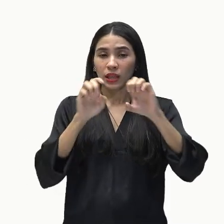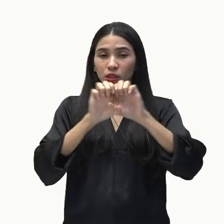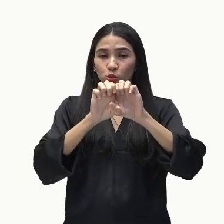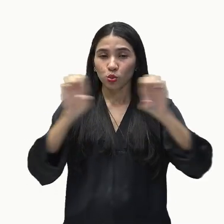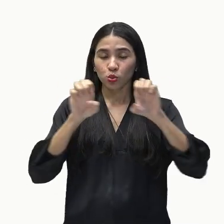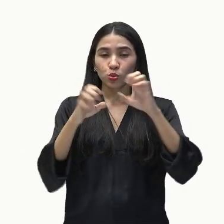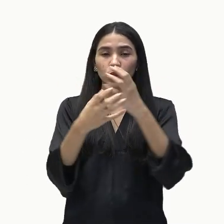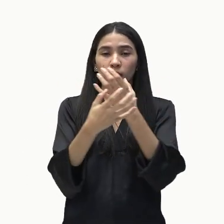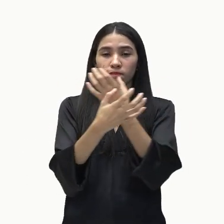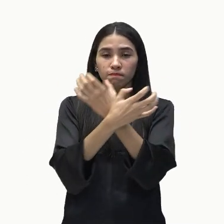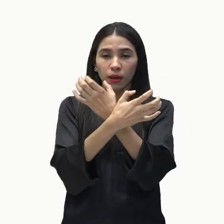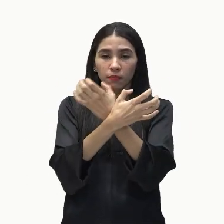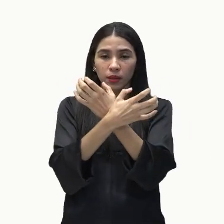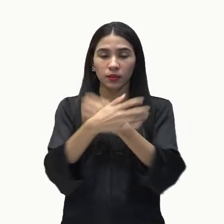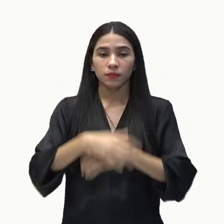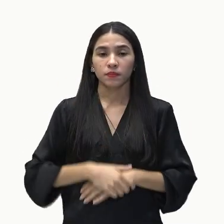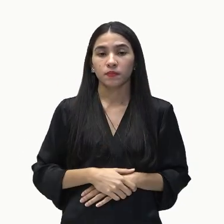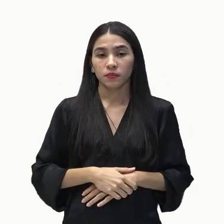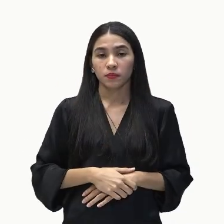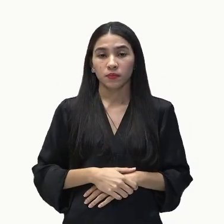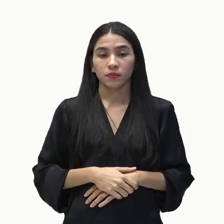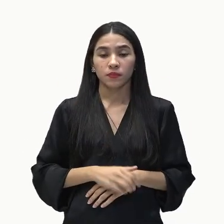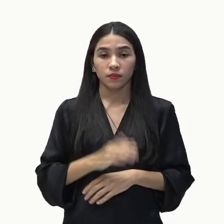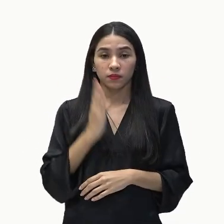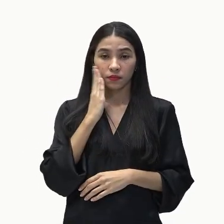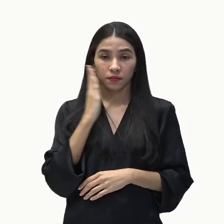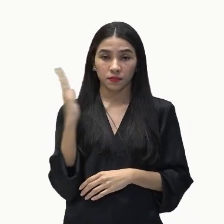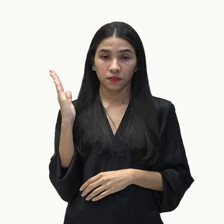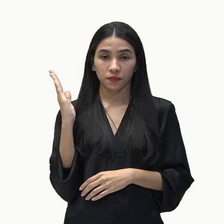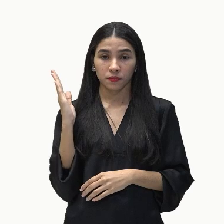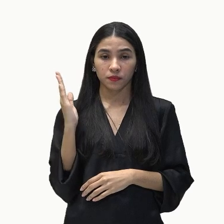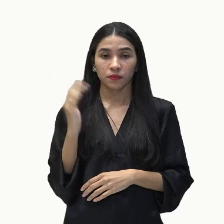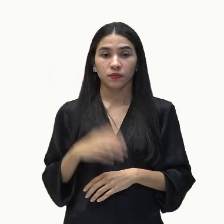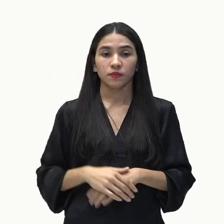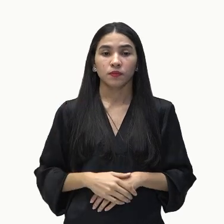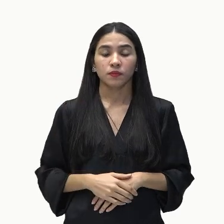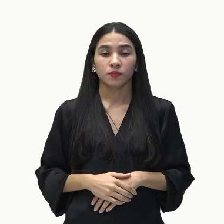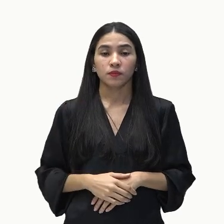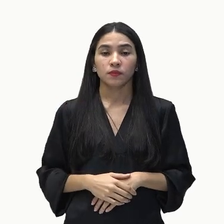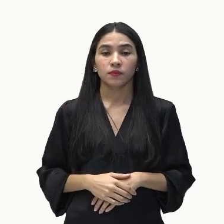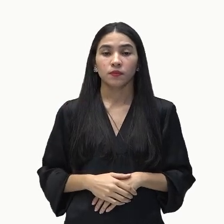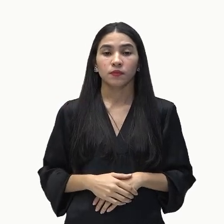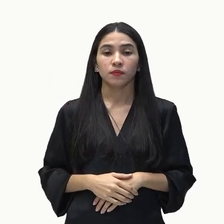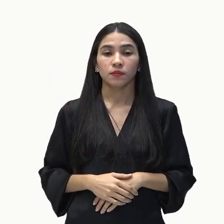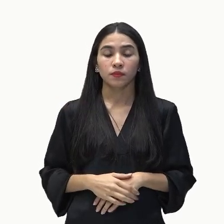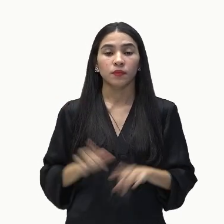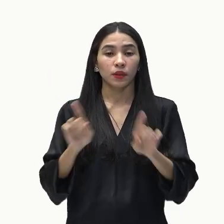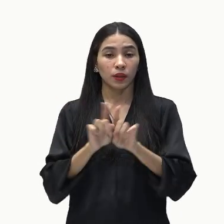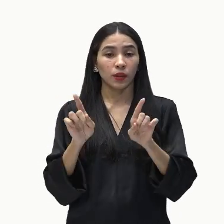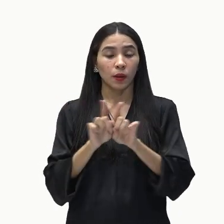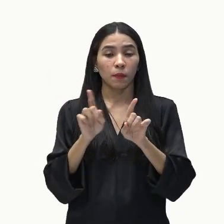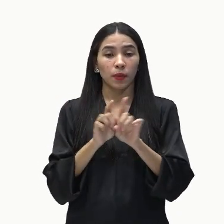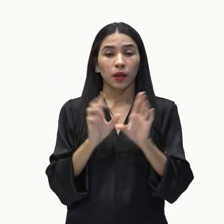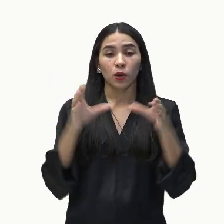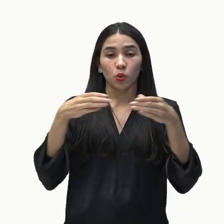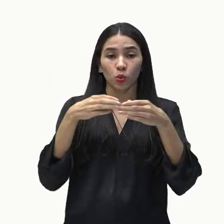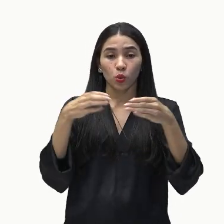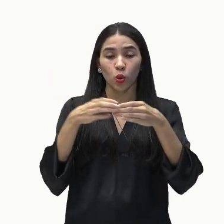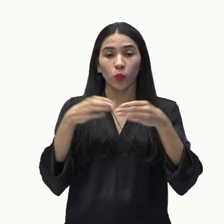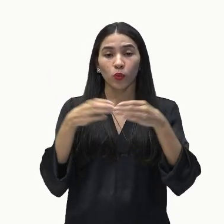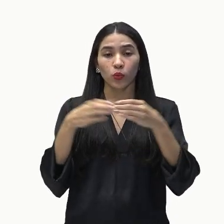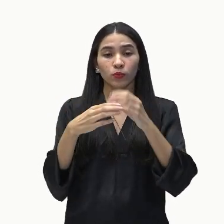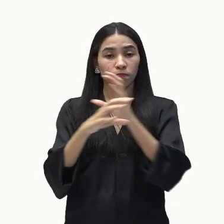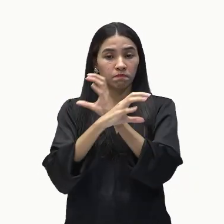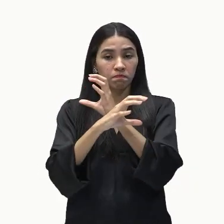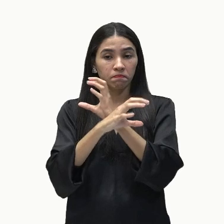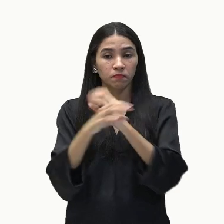aqui na coluna segue aqui os exemplos dos protocordados, dos vertebrados e dos